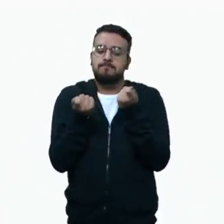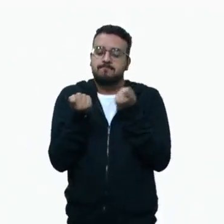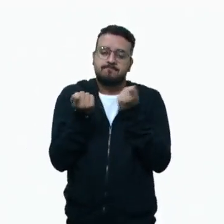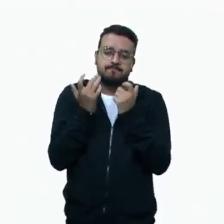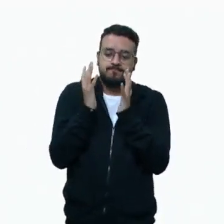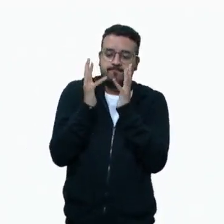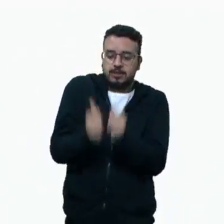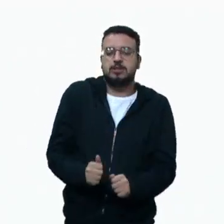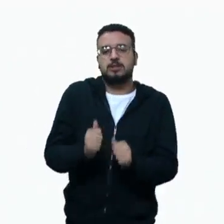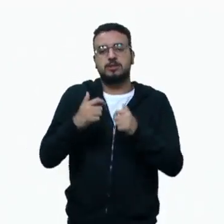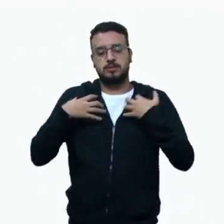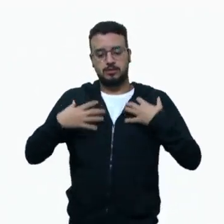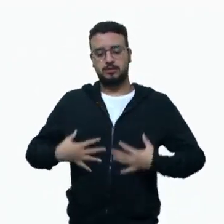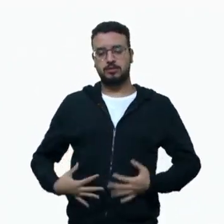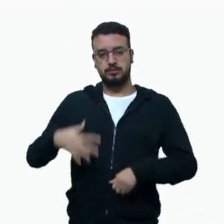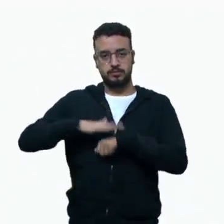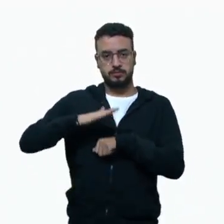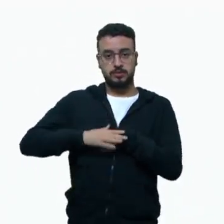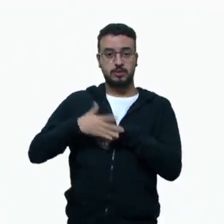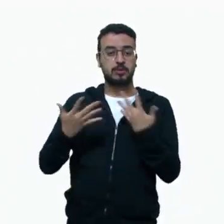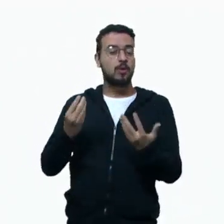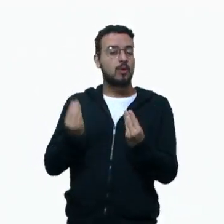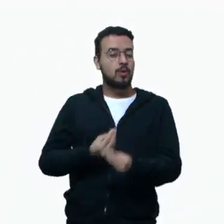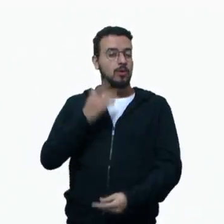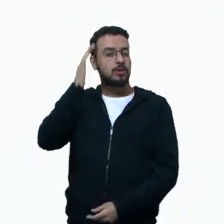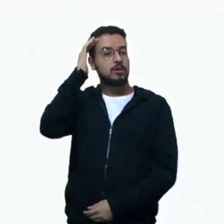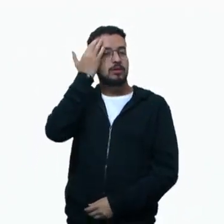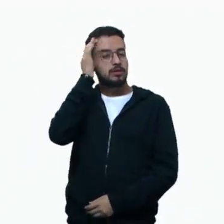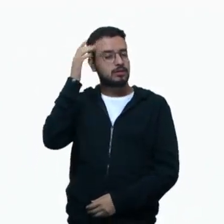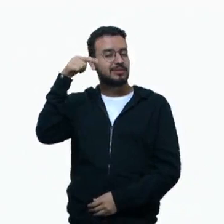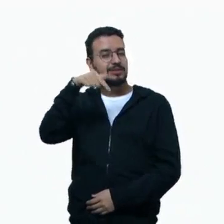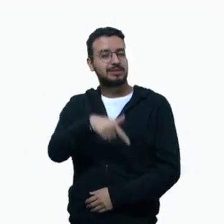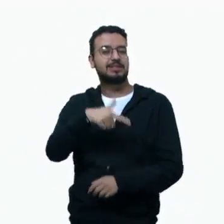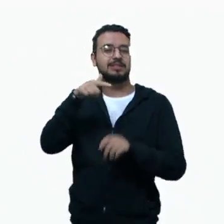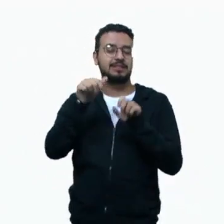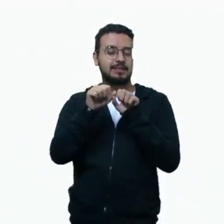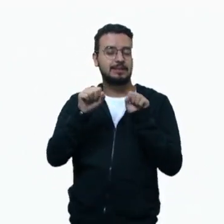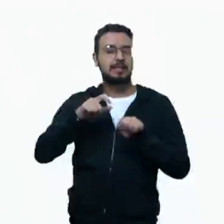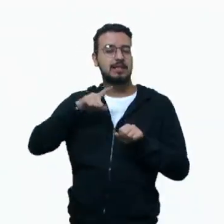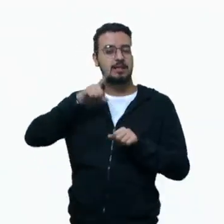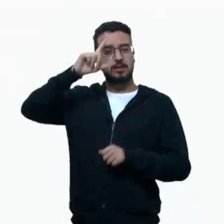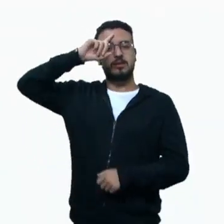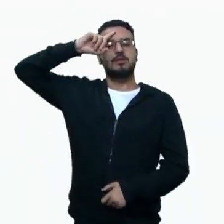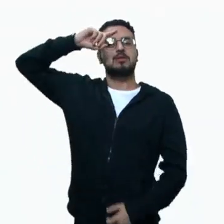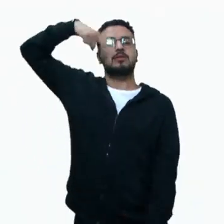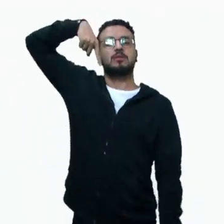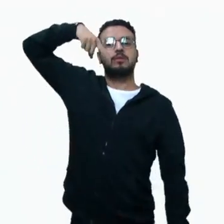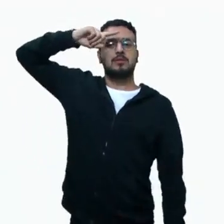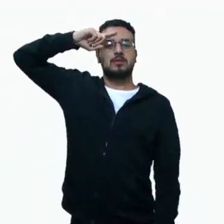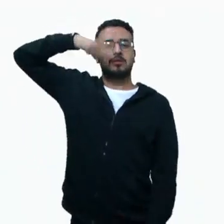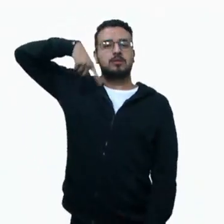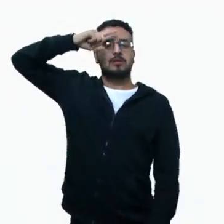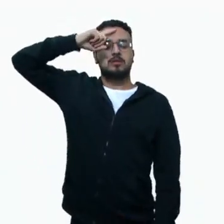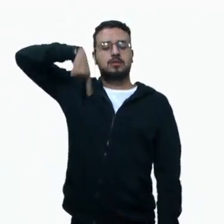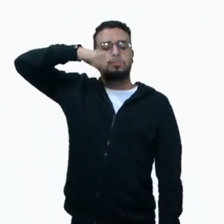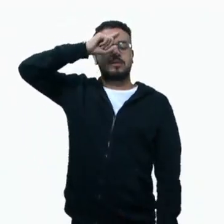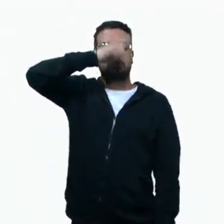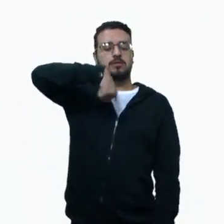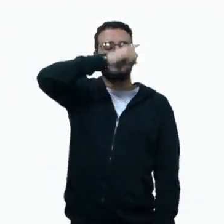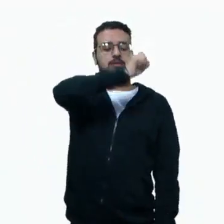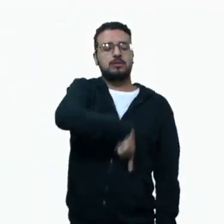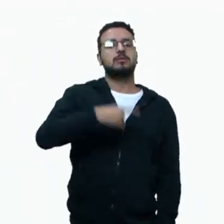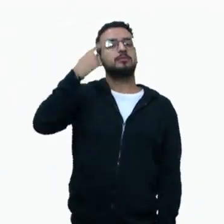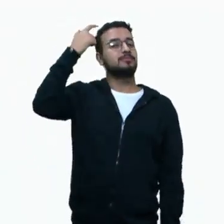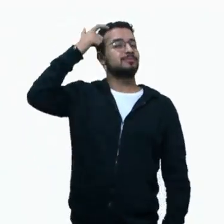do corpo. Então, para a gente compreender como esse tipo de sistema ele é hierárquico, como ele é importante, tá? Sem